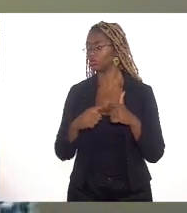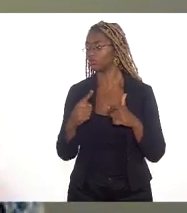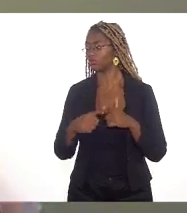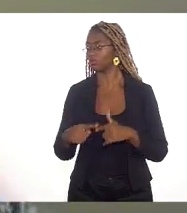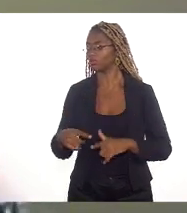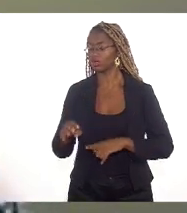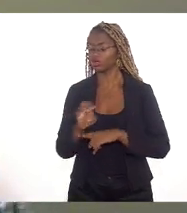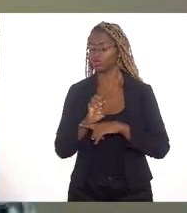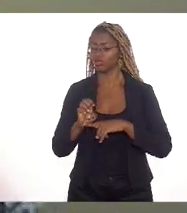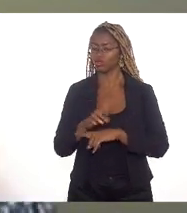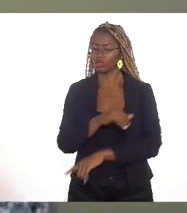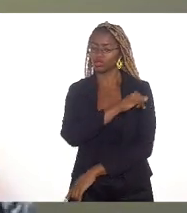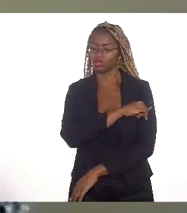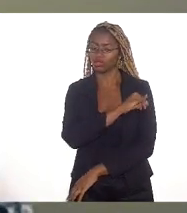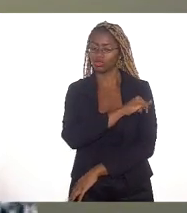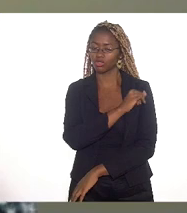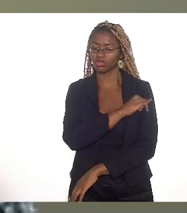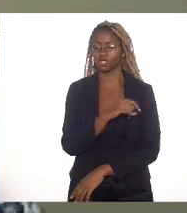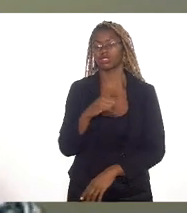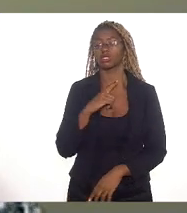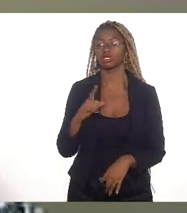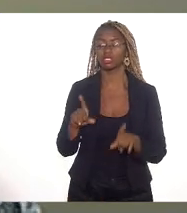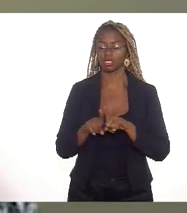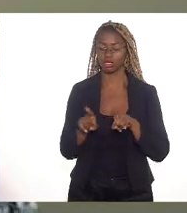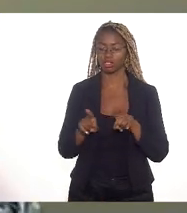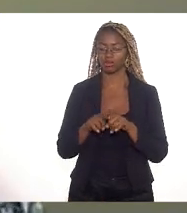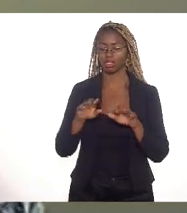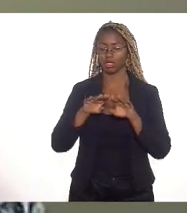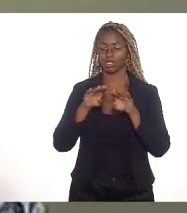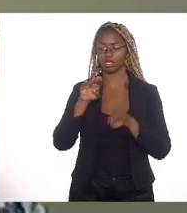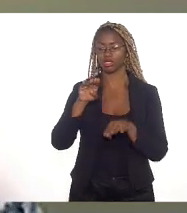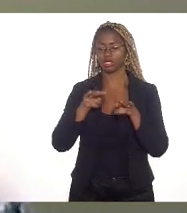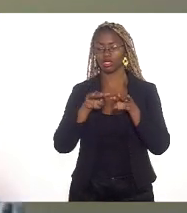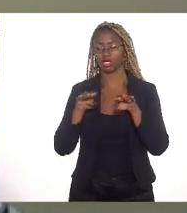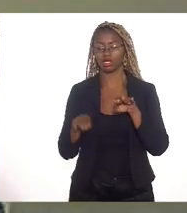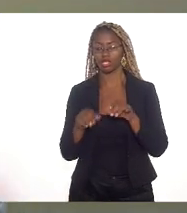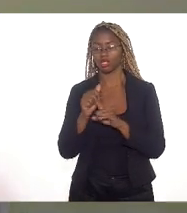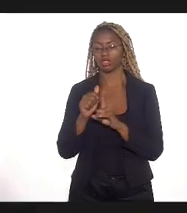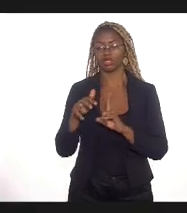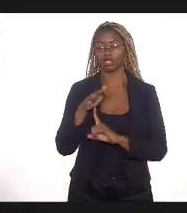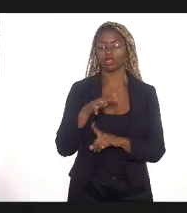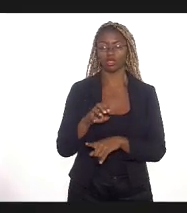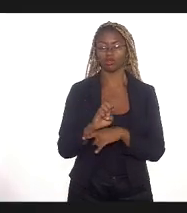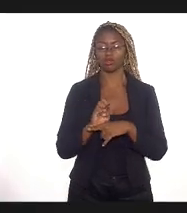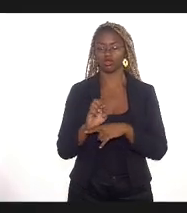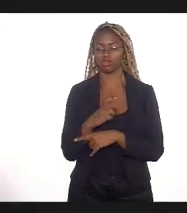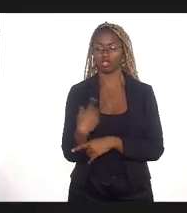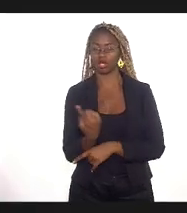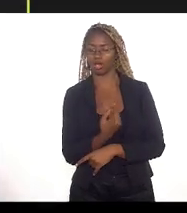Janeiro e que há um traço da desigualdade social no nosso Estado.